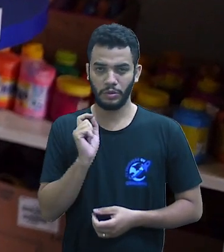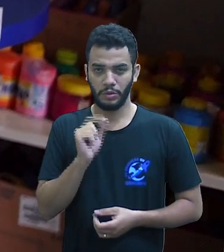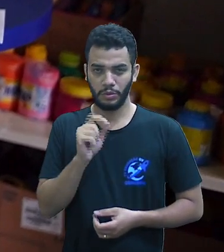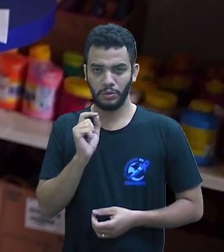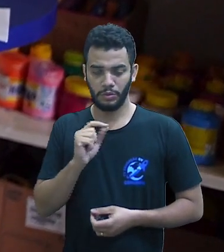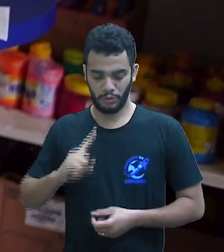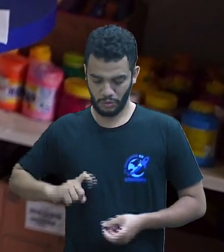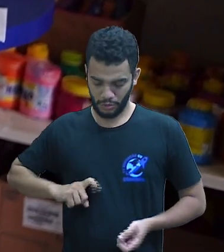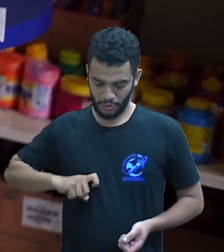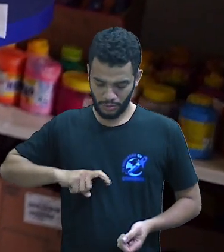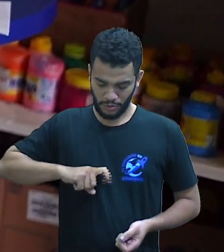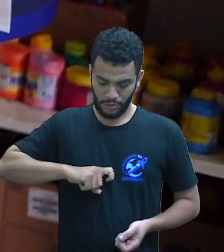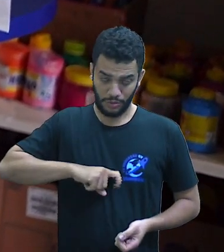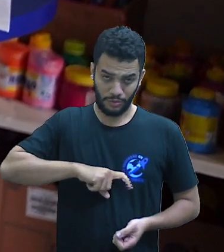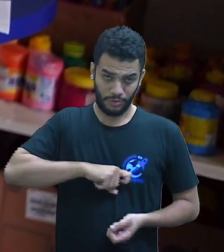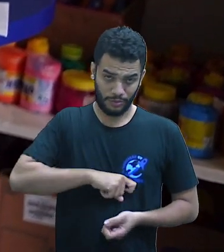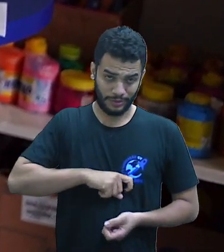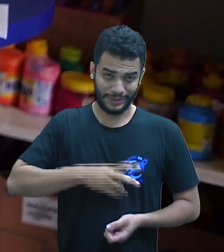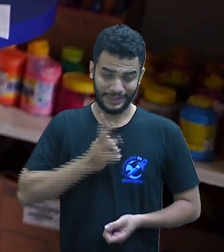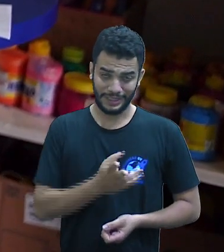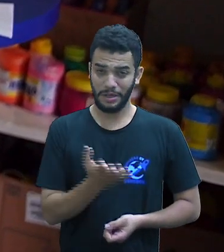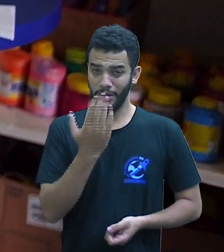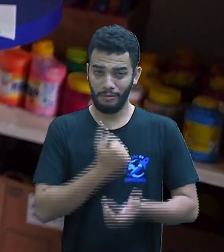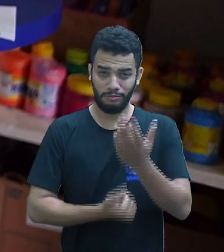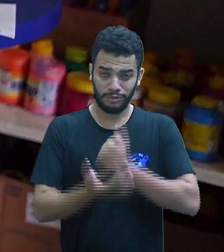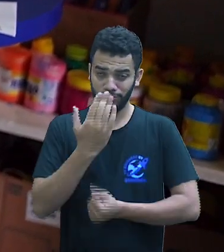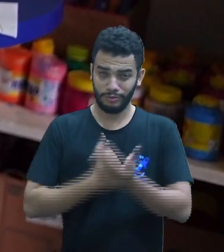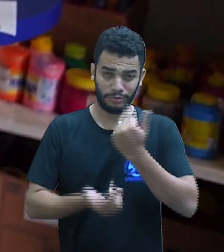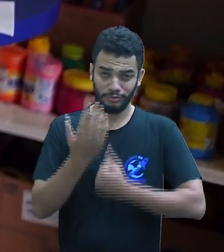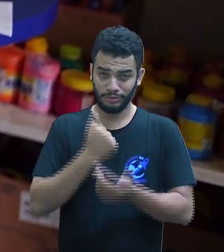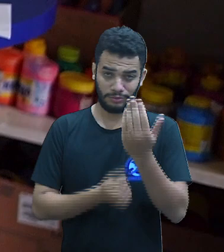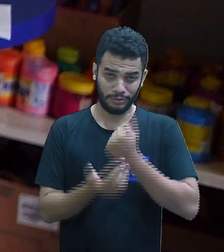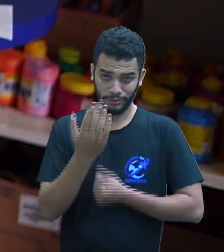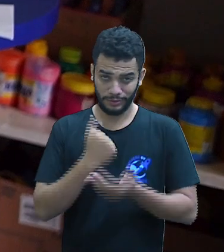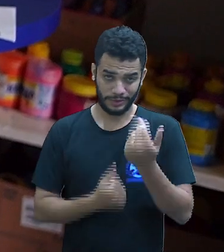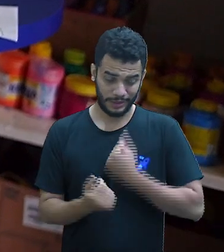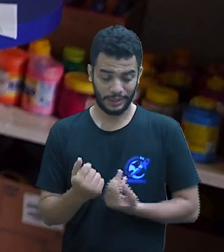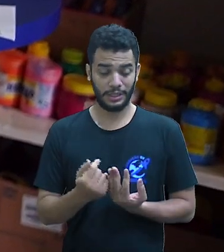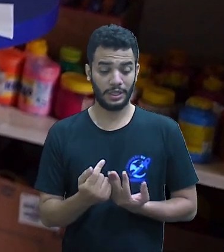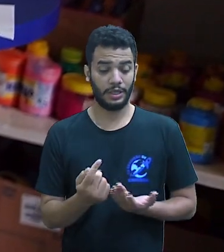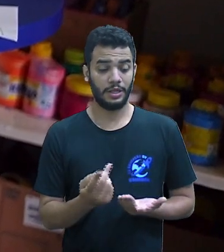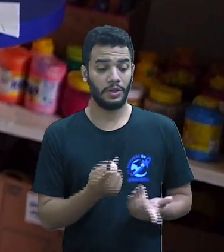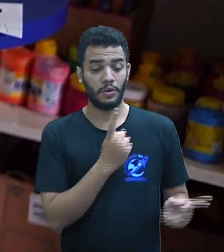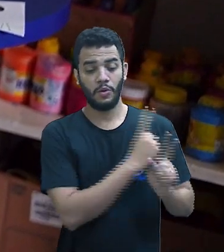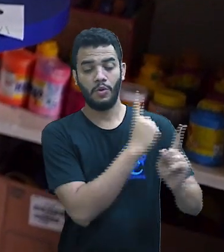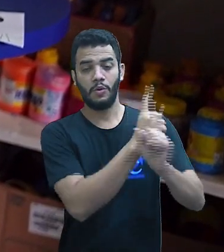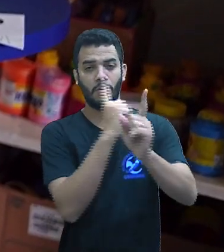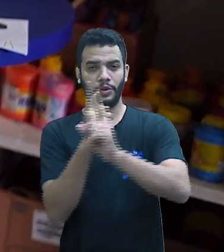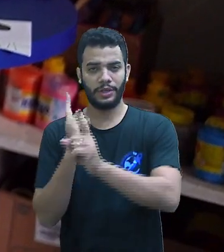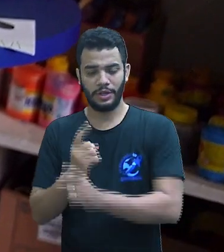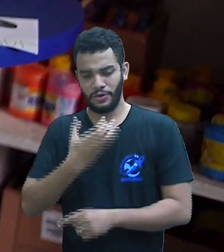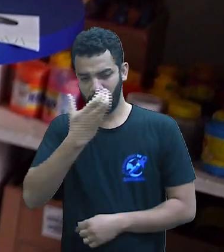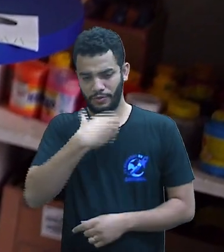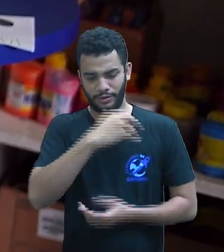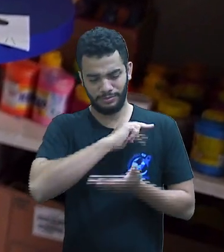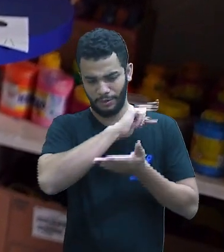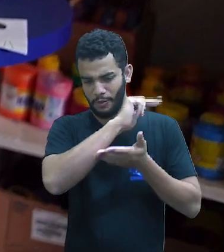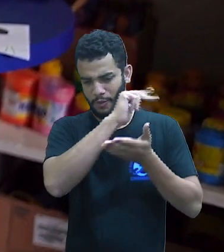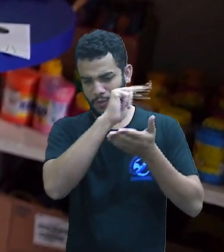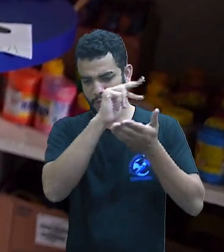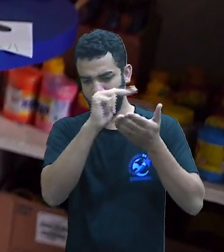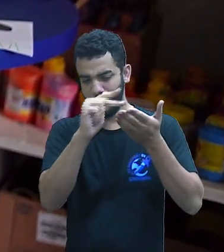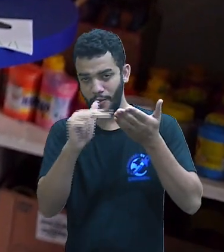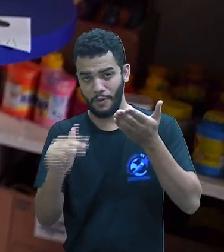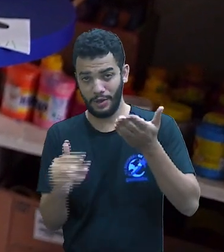Ela comeu muitos sabores de frutas. E aí, ela